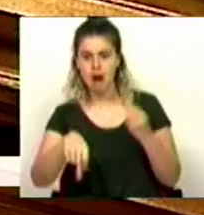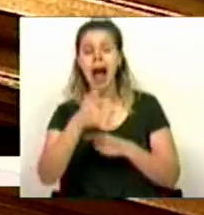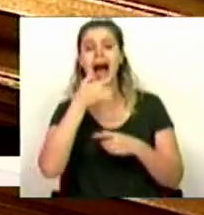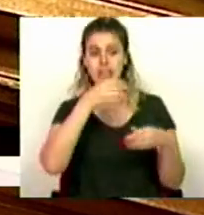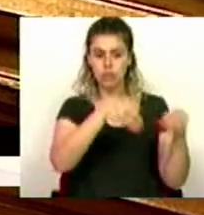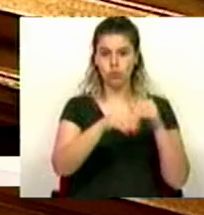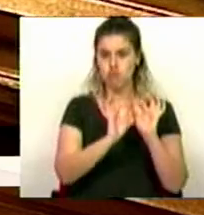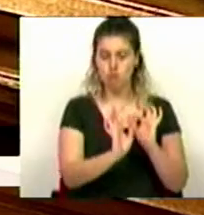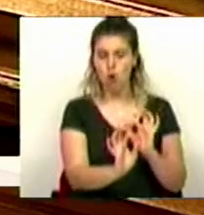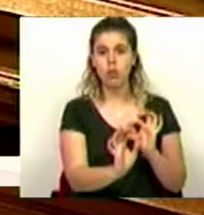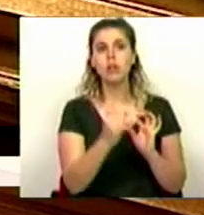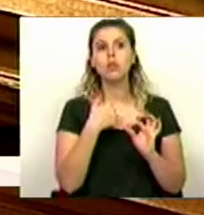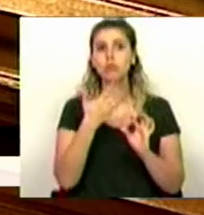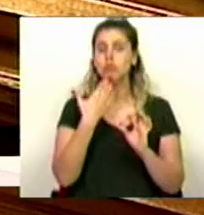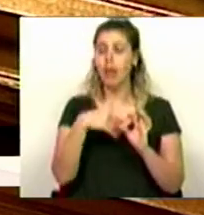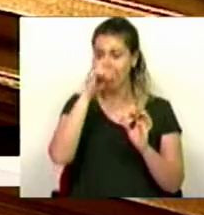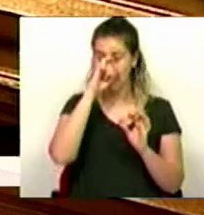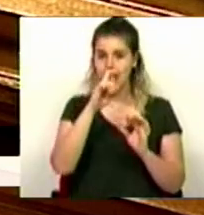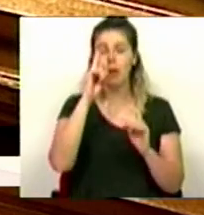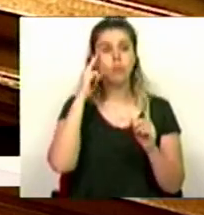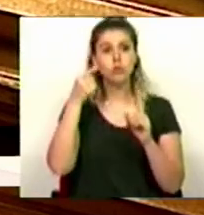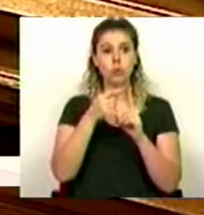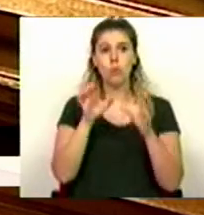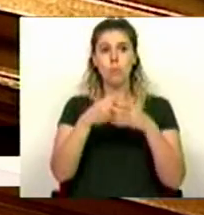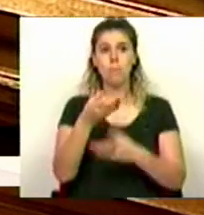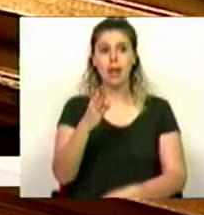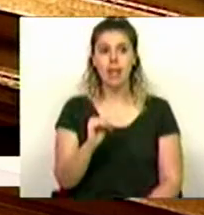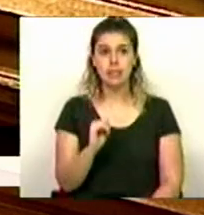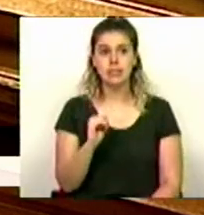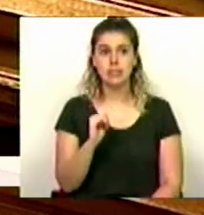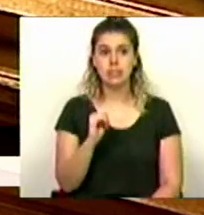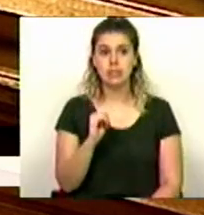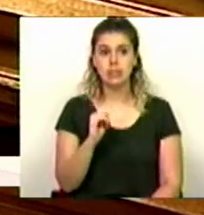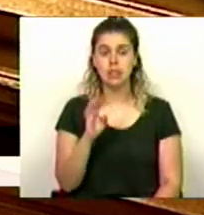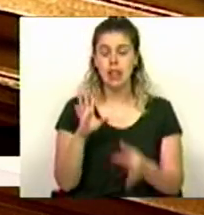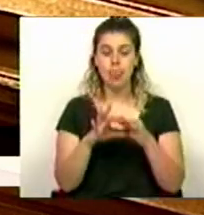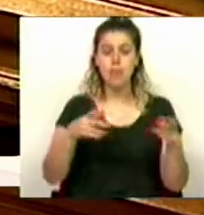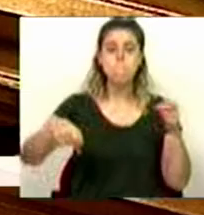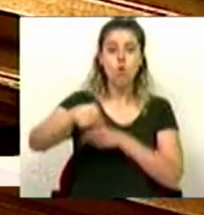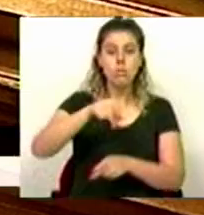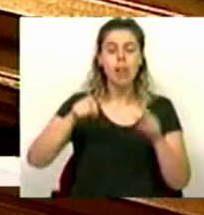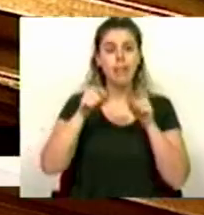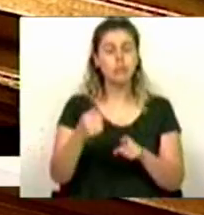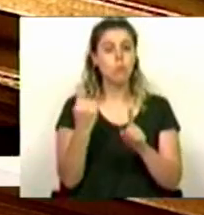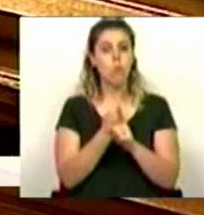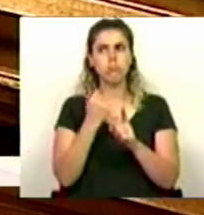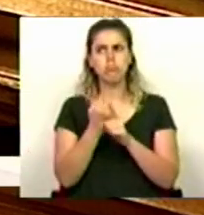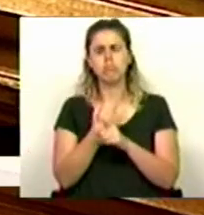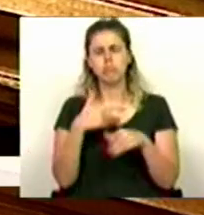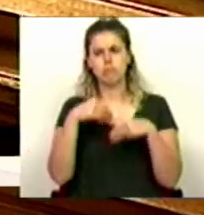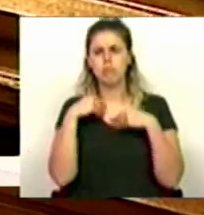ato eleitoral. E eu gostava de lembrar que para o Partido Socialista a questão da mobilidade é uma questão há